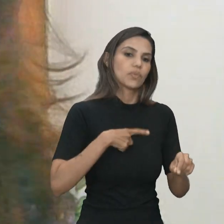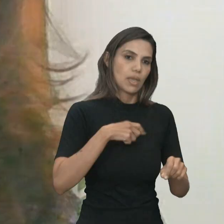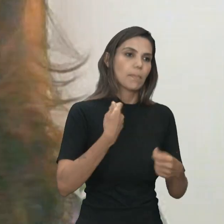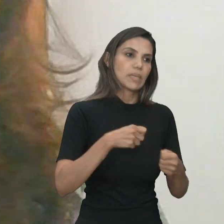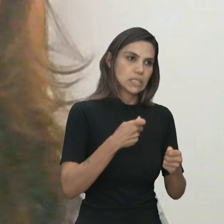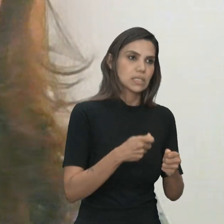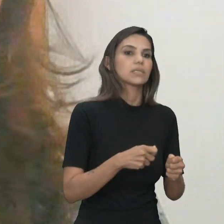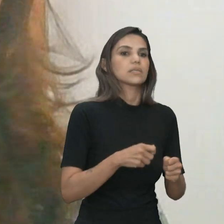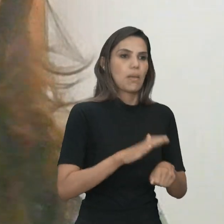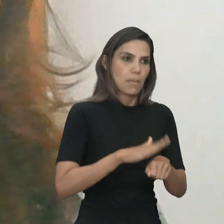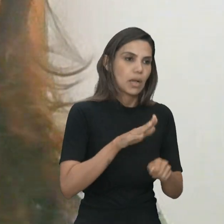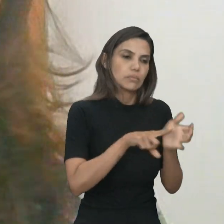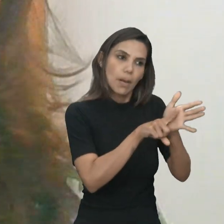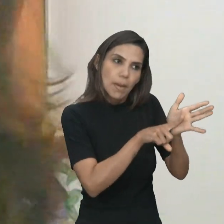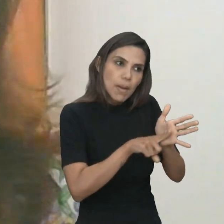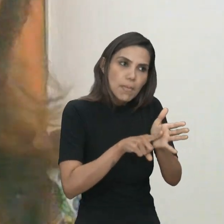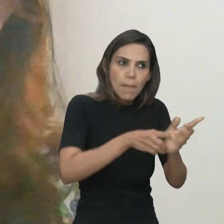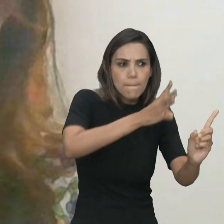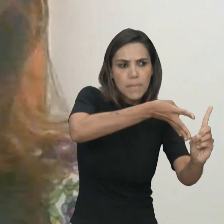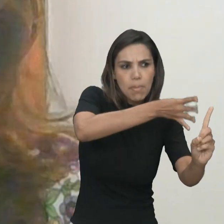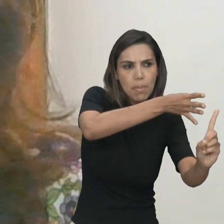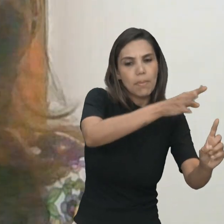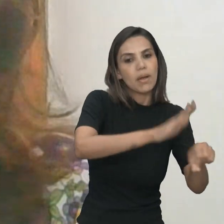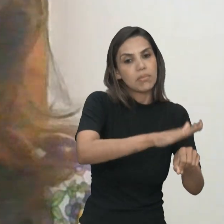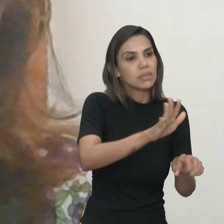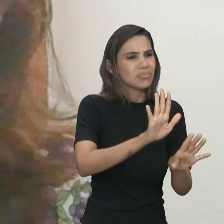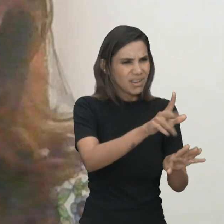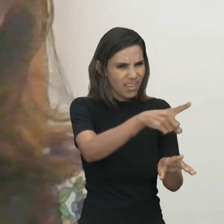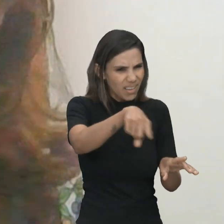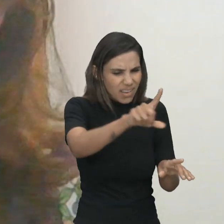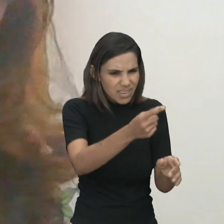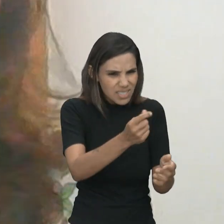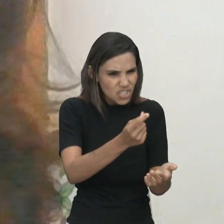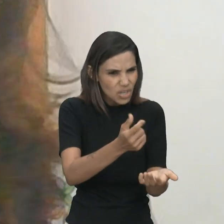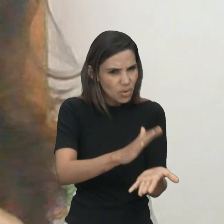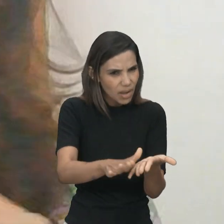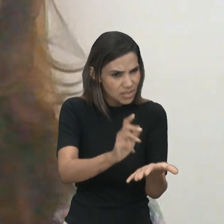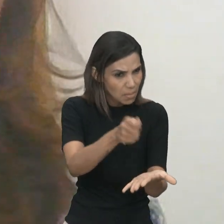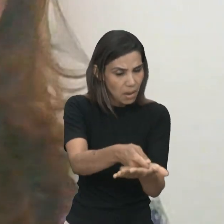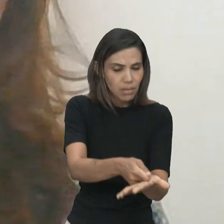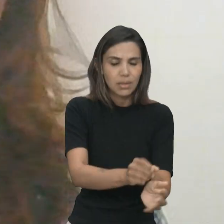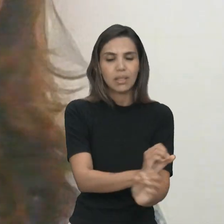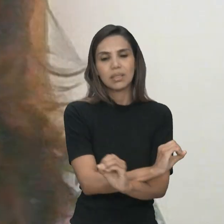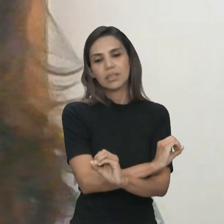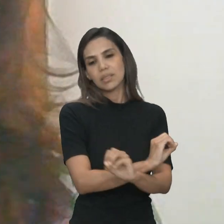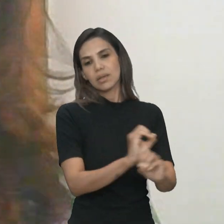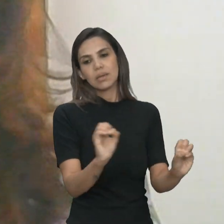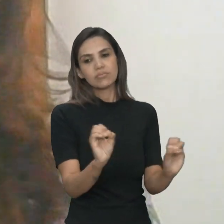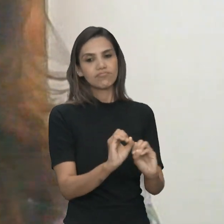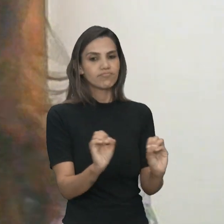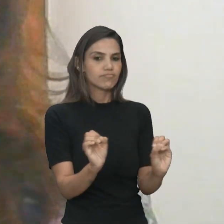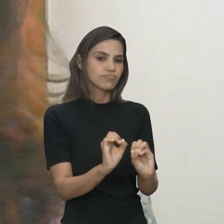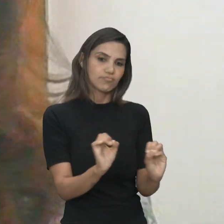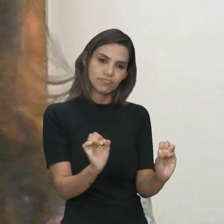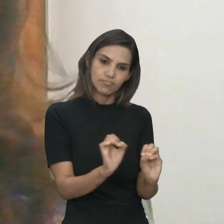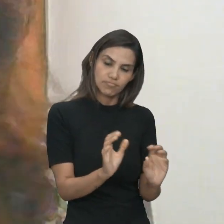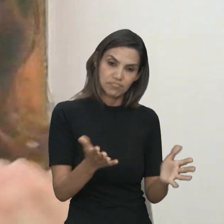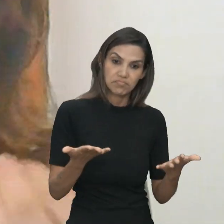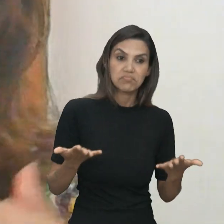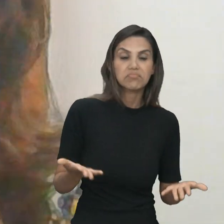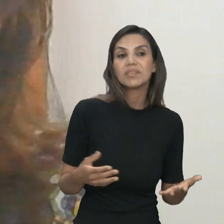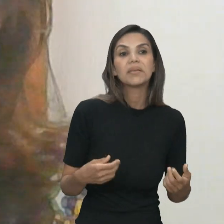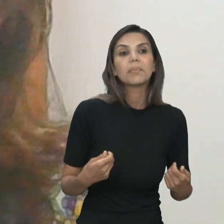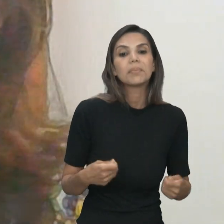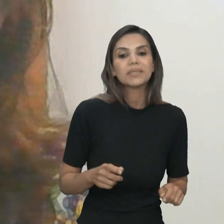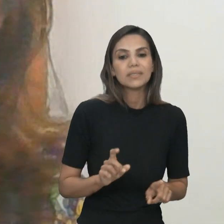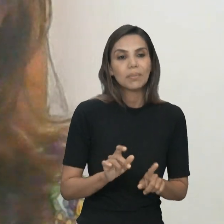ofertados, né, para o servidor realizar sem custo algum para esse servidor. E a necessidade, exatamente, que a gente comentou no início, é porque a